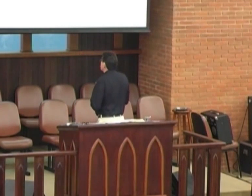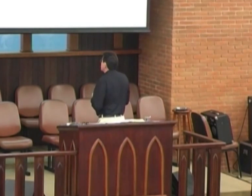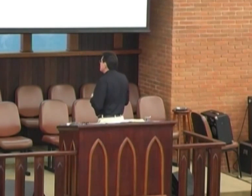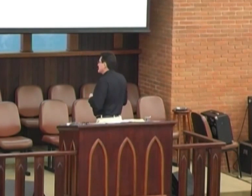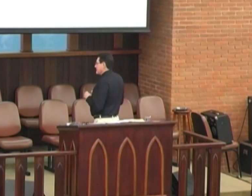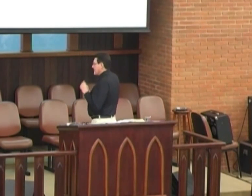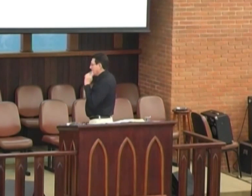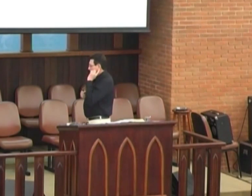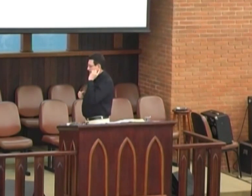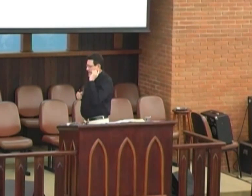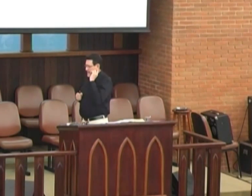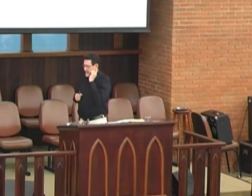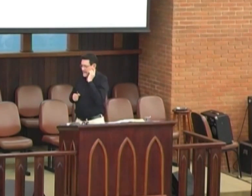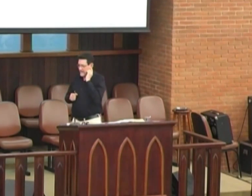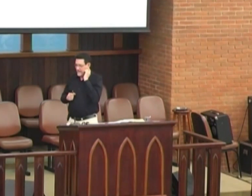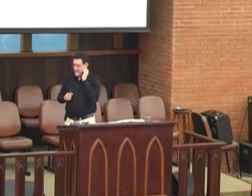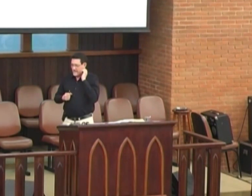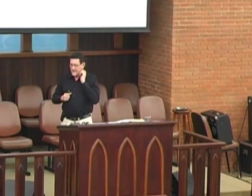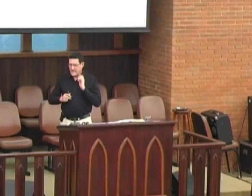único?